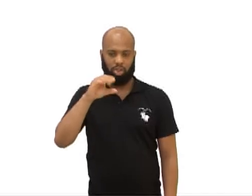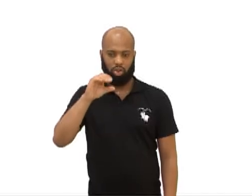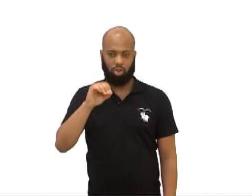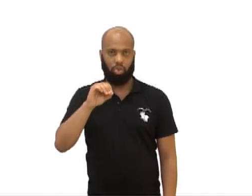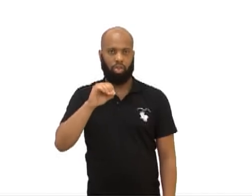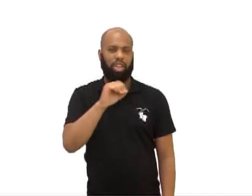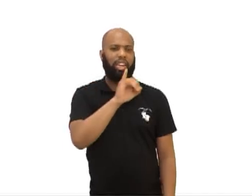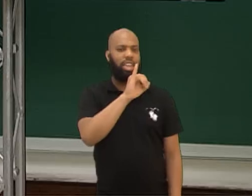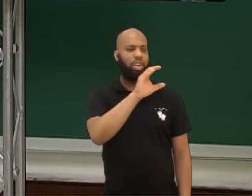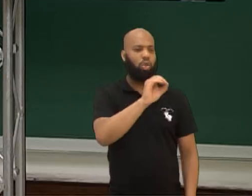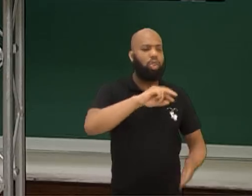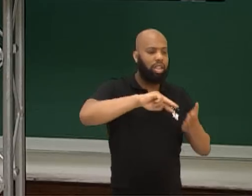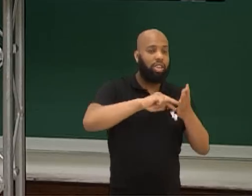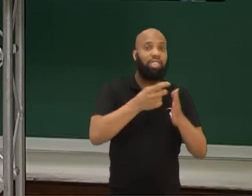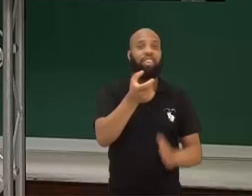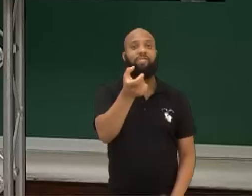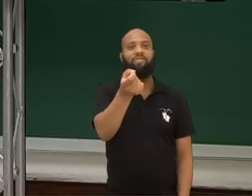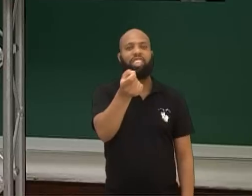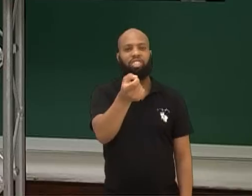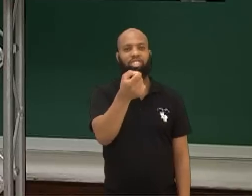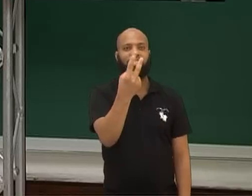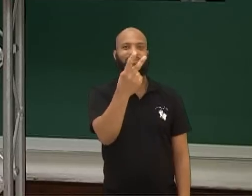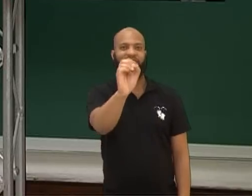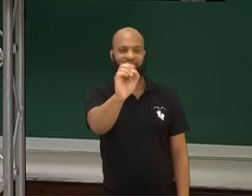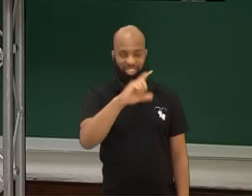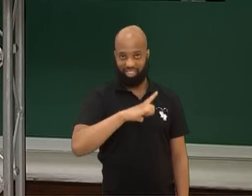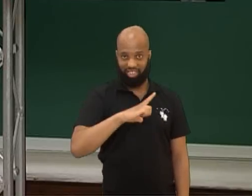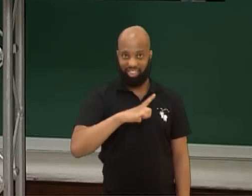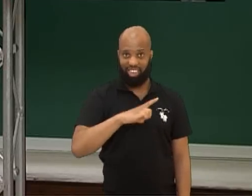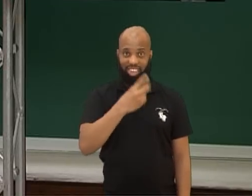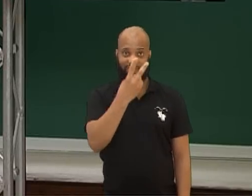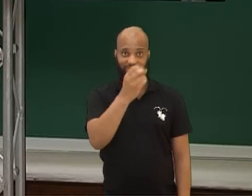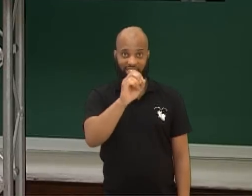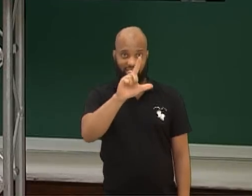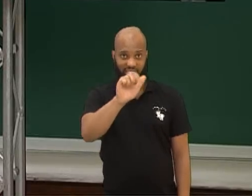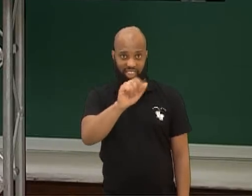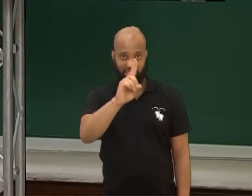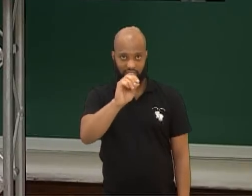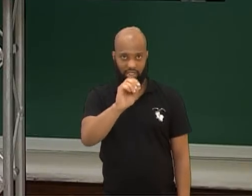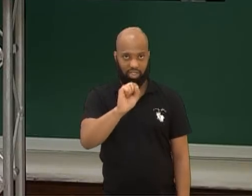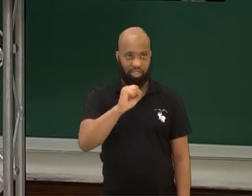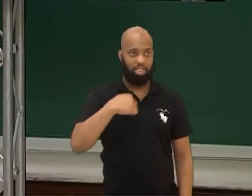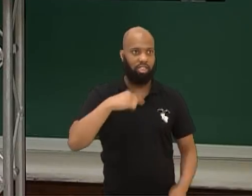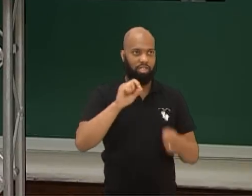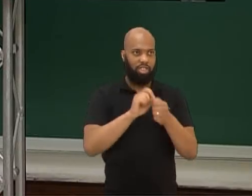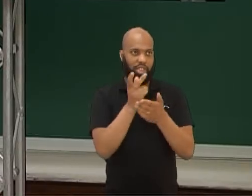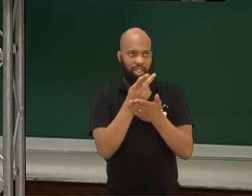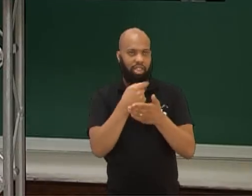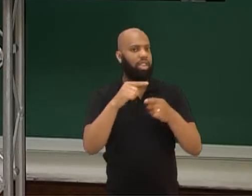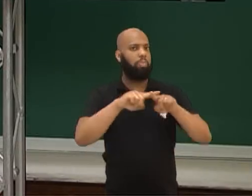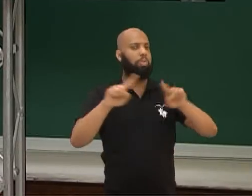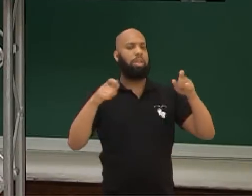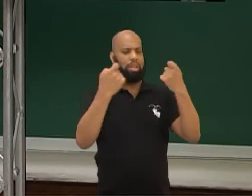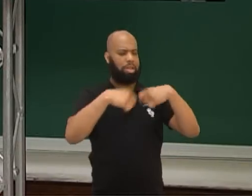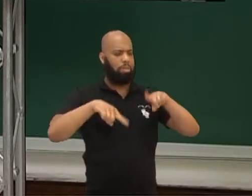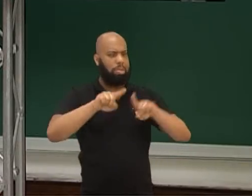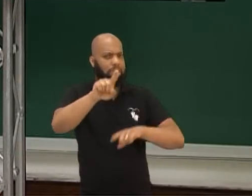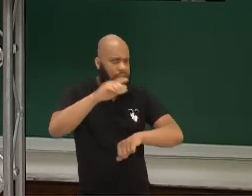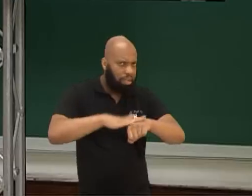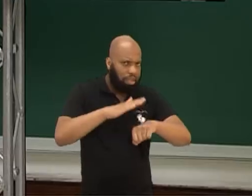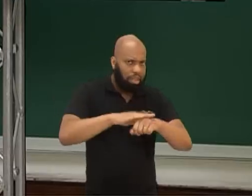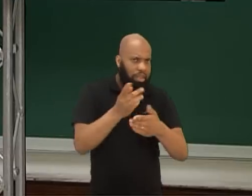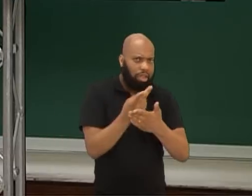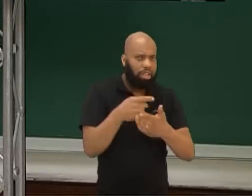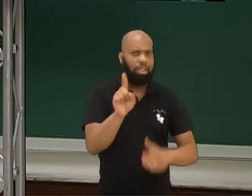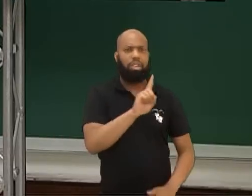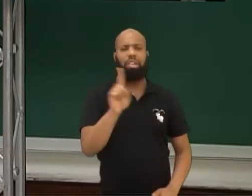quer dizer 20. Então, icoságono é um polígono de 20 lados, tá? Eu fiz o desenho dele aqui, mas não precisa vocês desenharem,